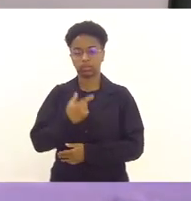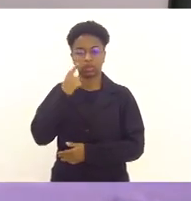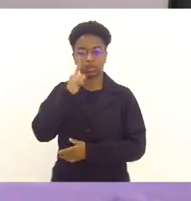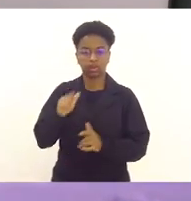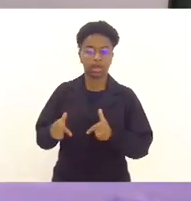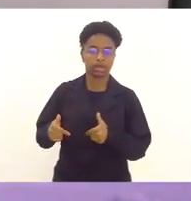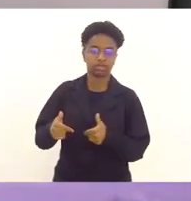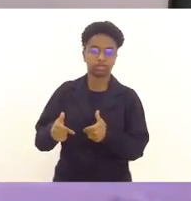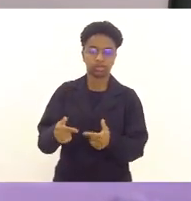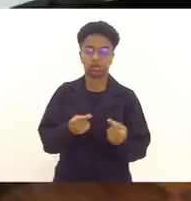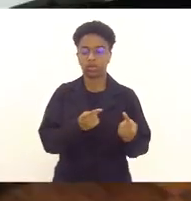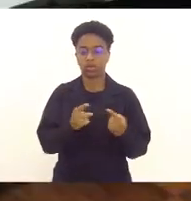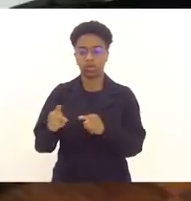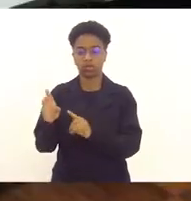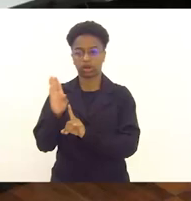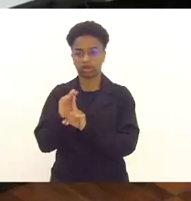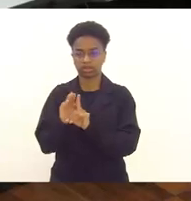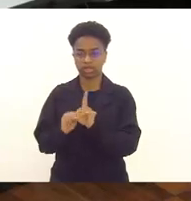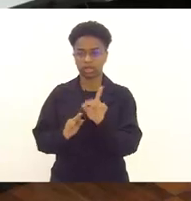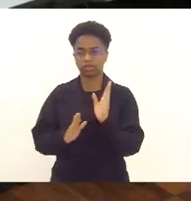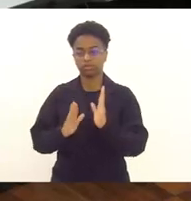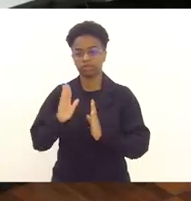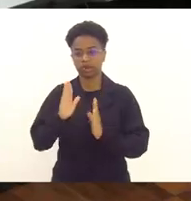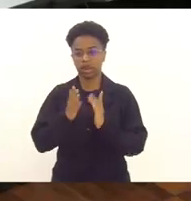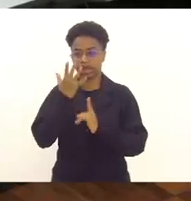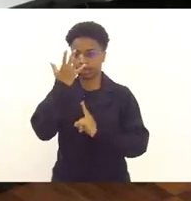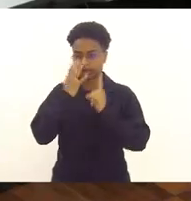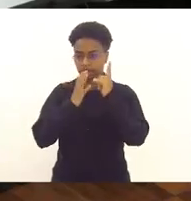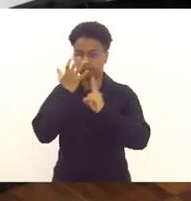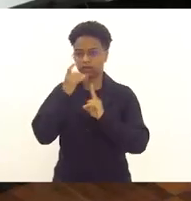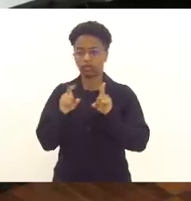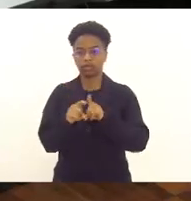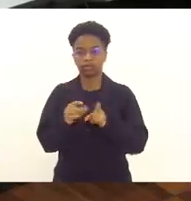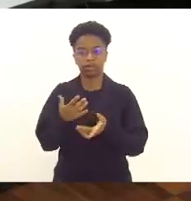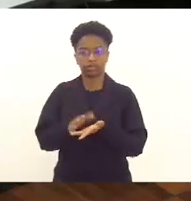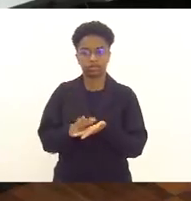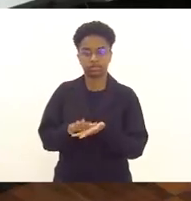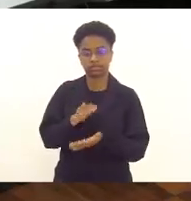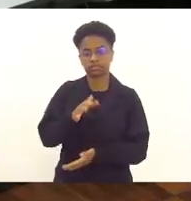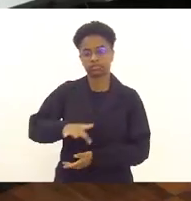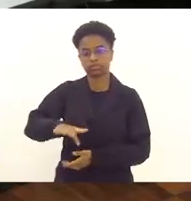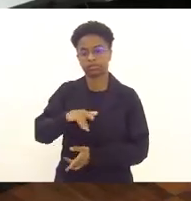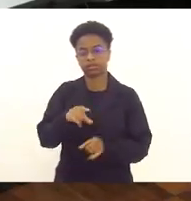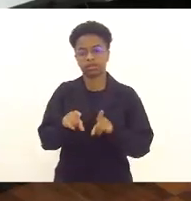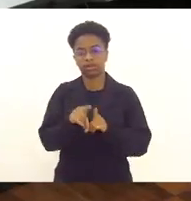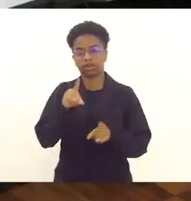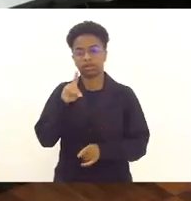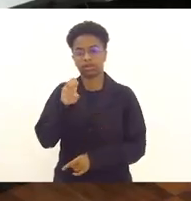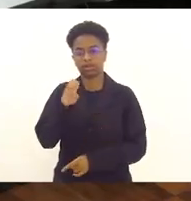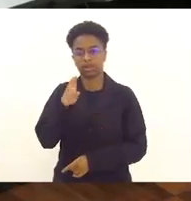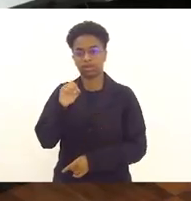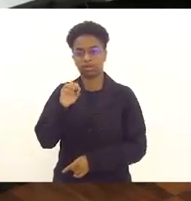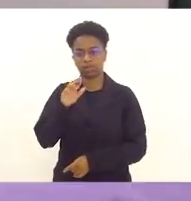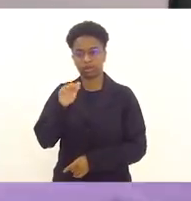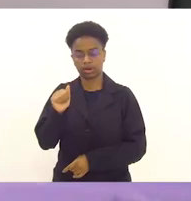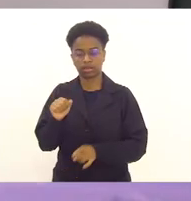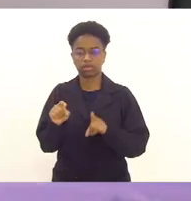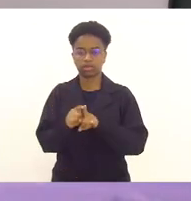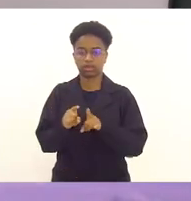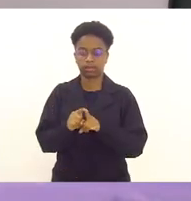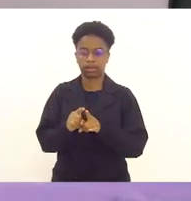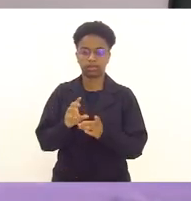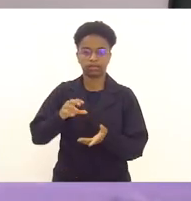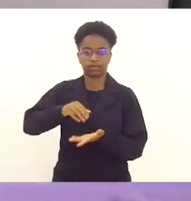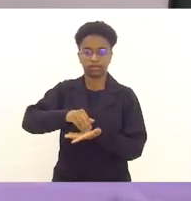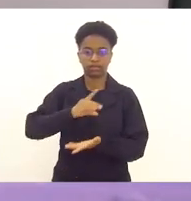contra o assédio no carnaval e nos sambas em geral a senhora a Dra Débora Rodrigues titulada Dean de